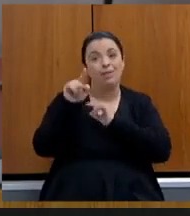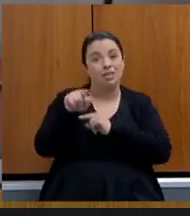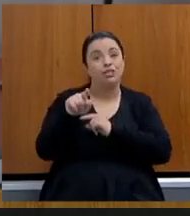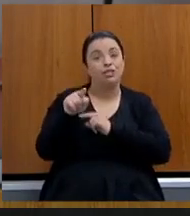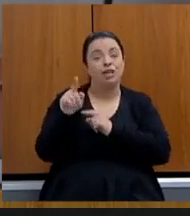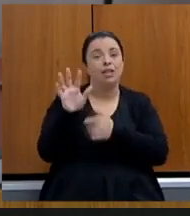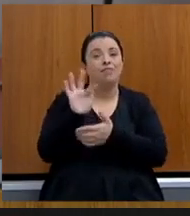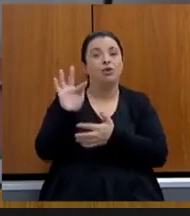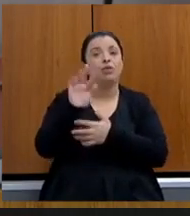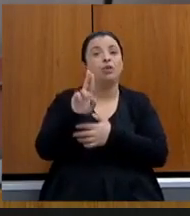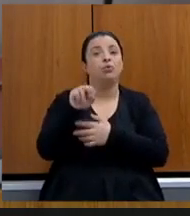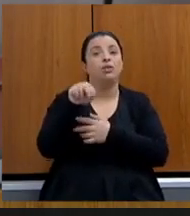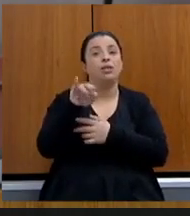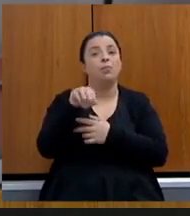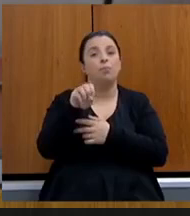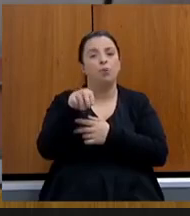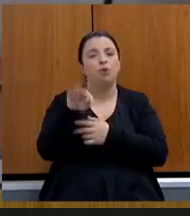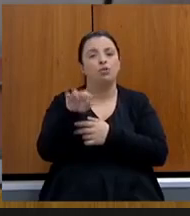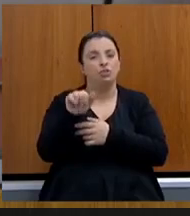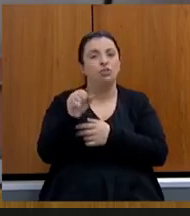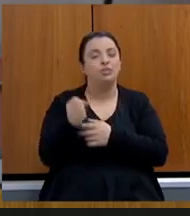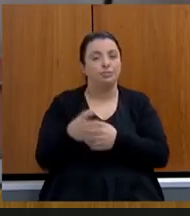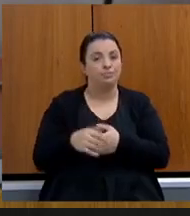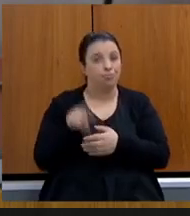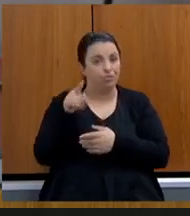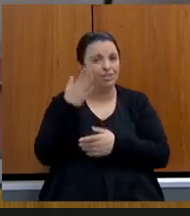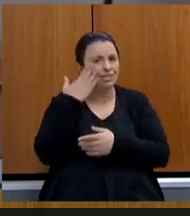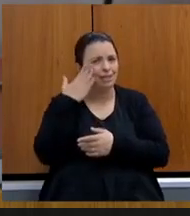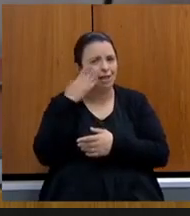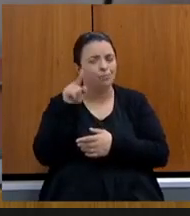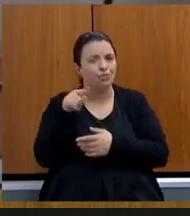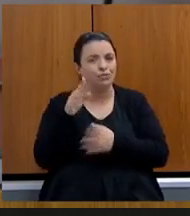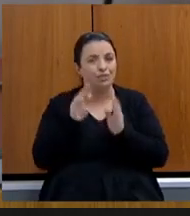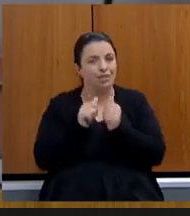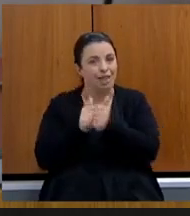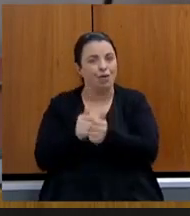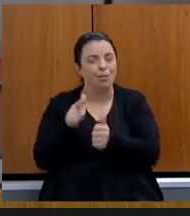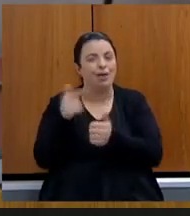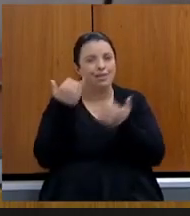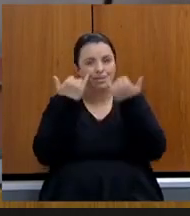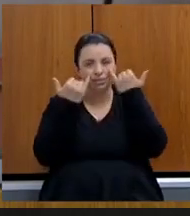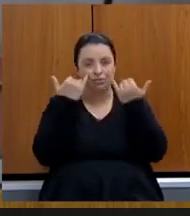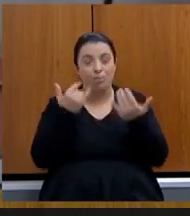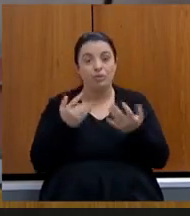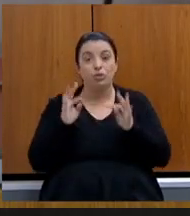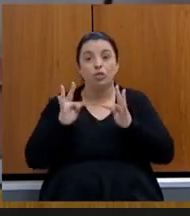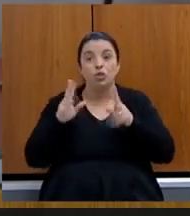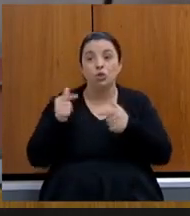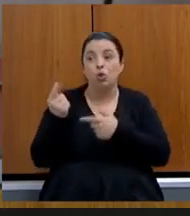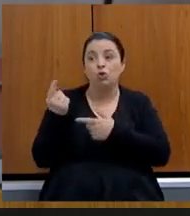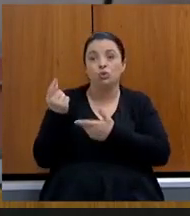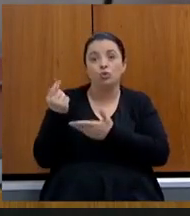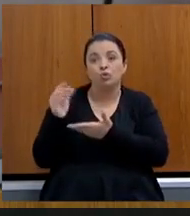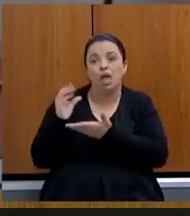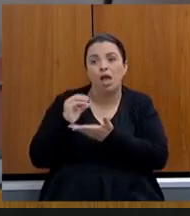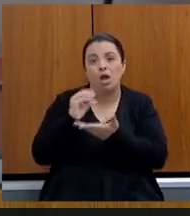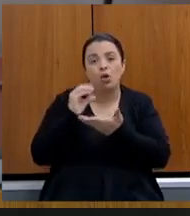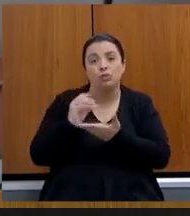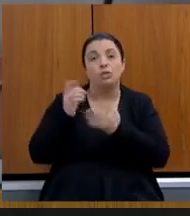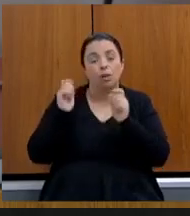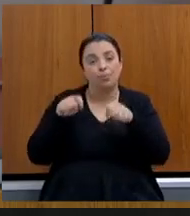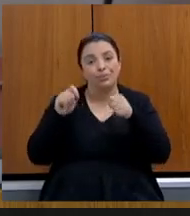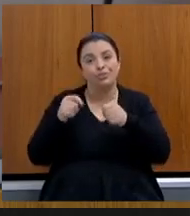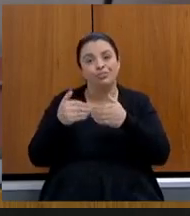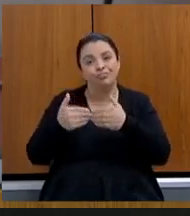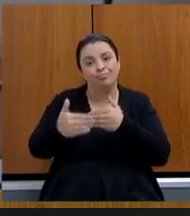aí pela afirmação é isso é todos os recursos né que são possíveis de executar ao longo desse ano